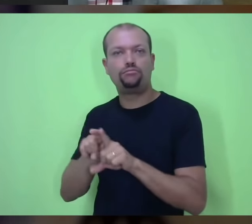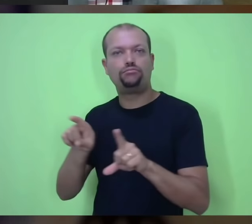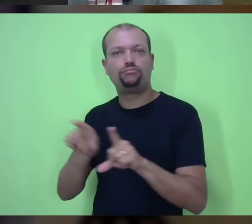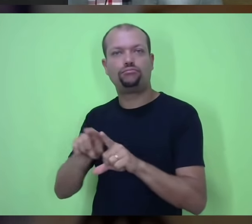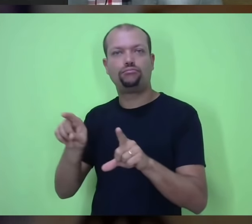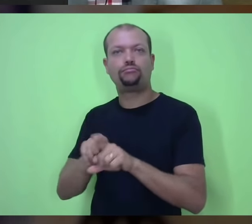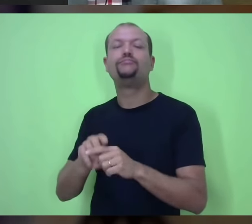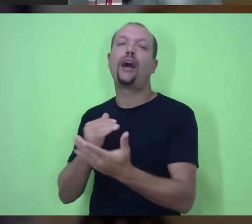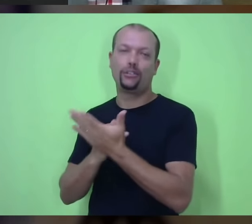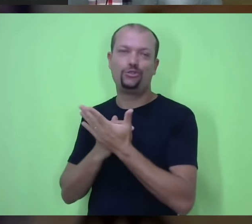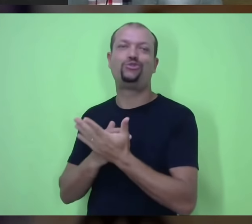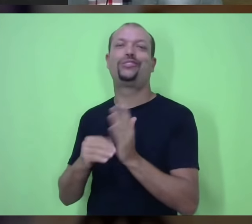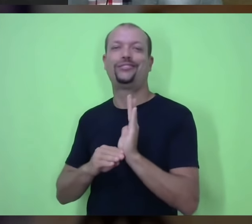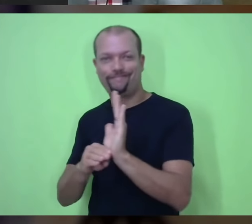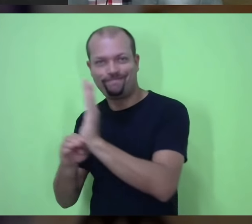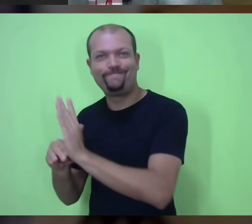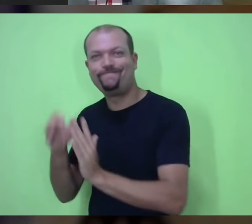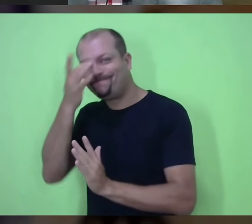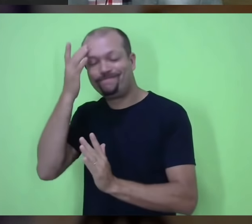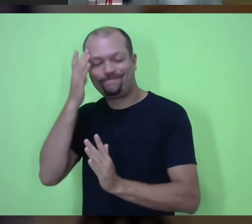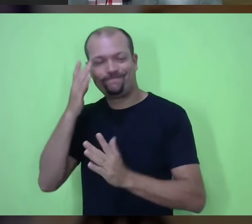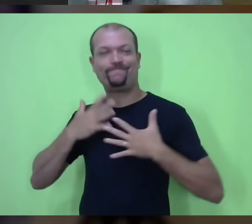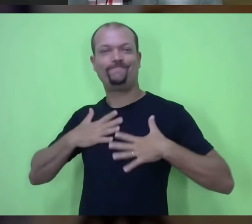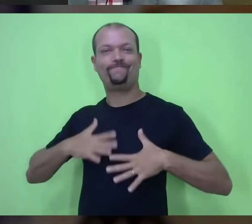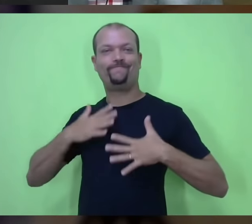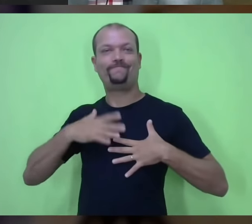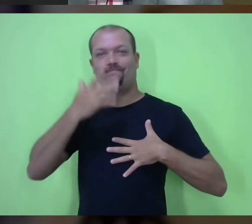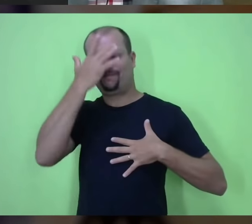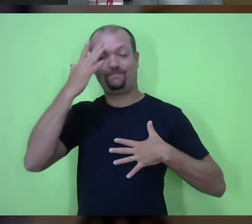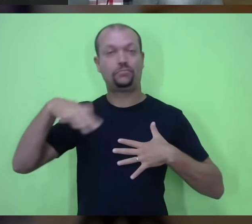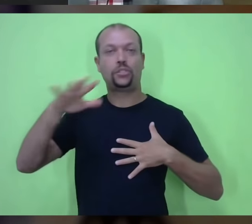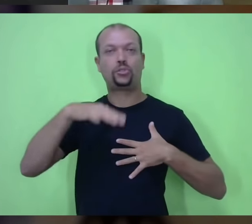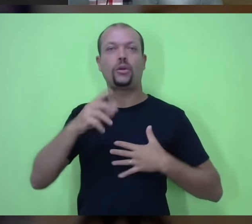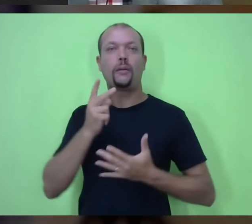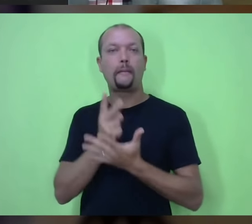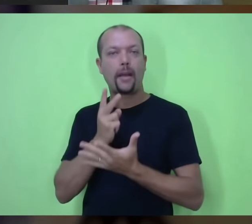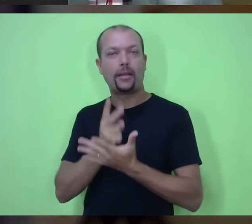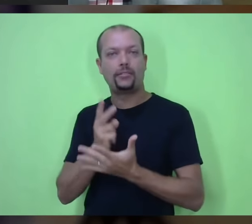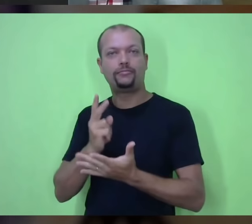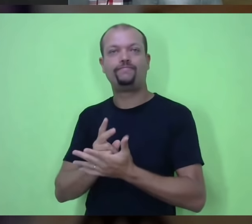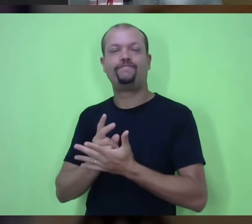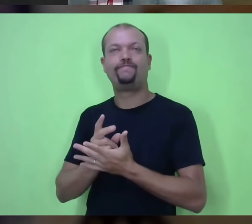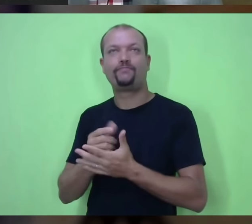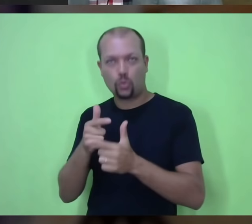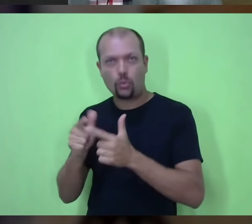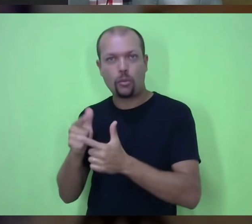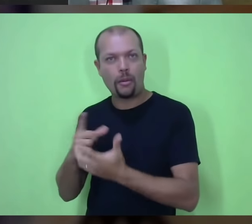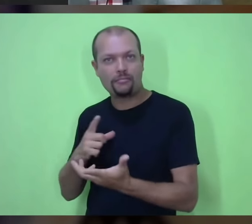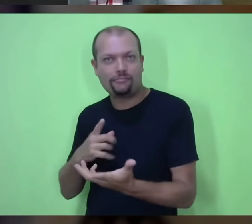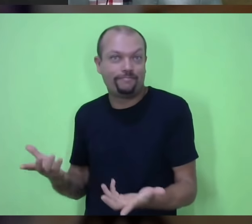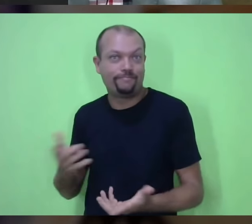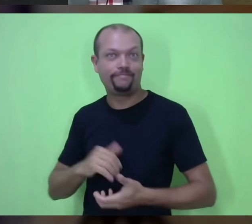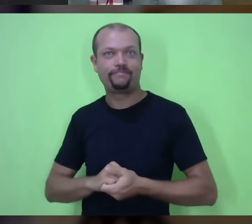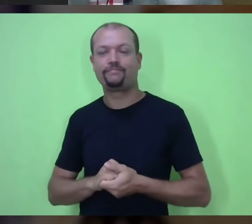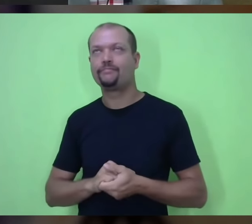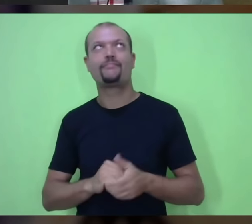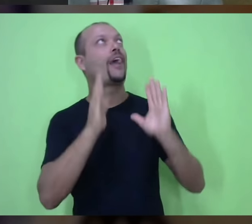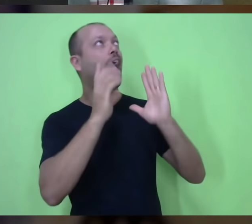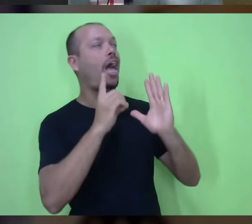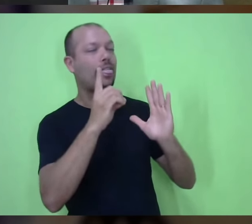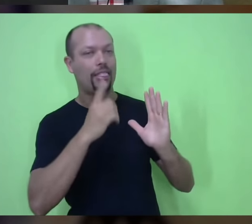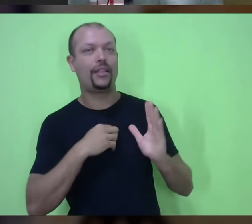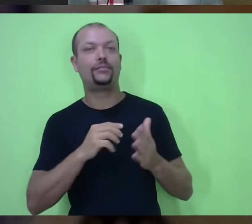ver, enriquece bastante e traz um certo conforto mesmo, apesar desses desafios, né? Louvado seja Deus, essa é a nossa